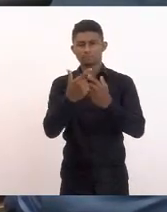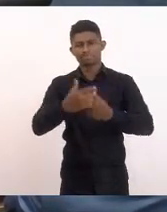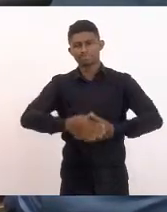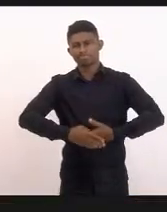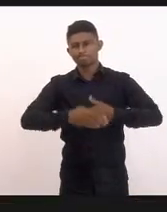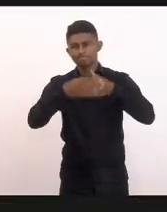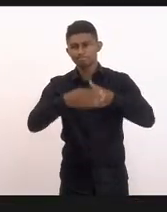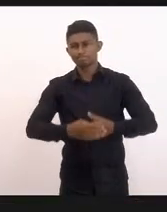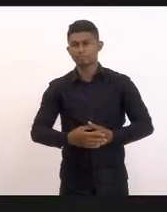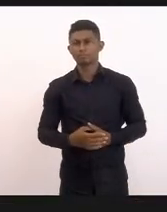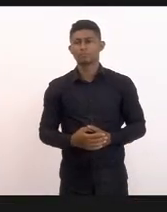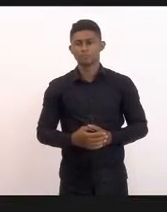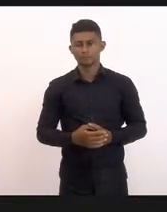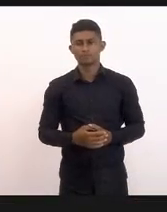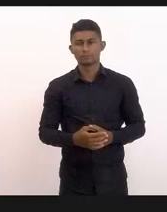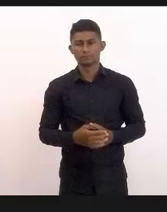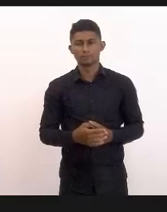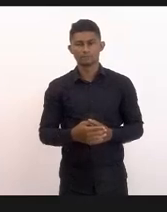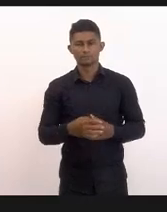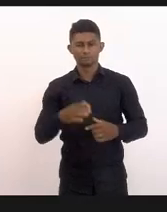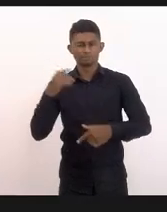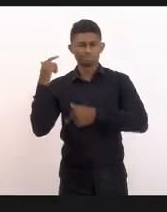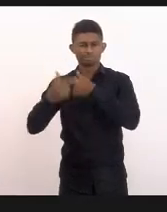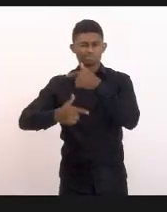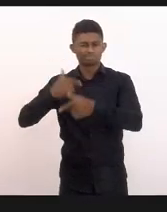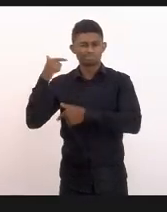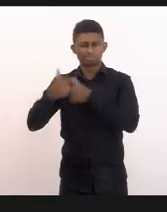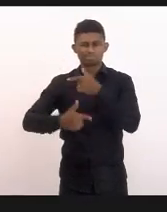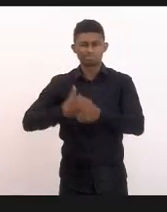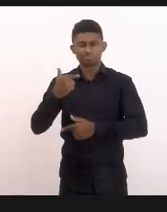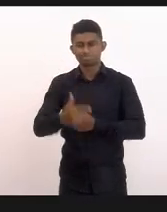né, em trabalho durante o recesso, porque